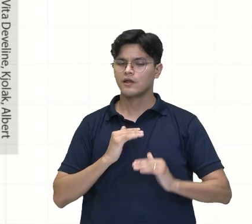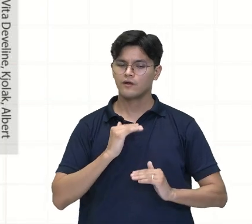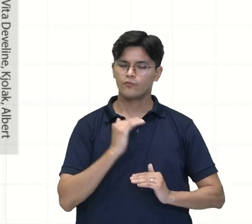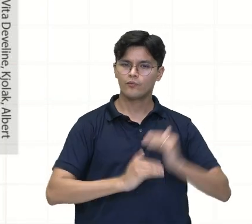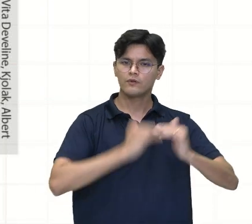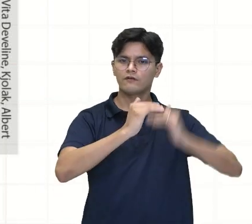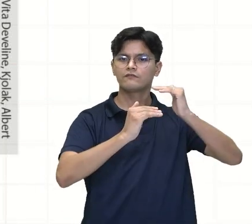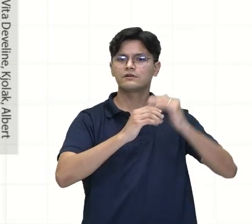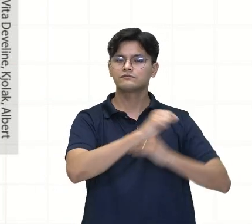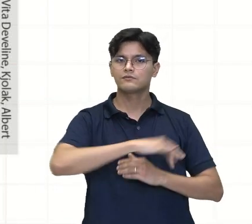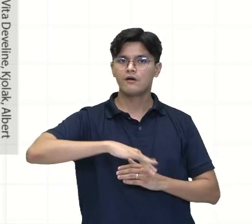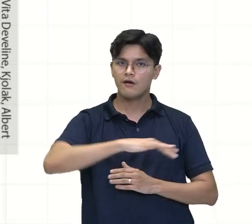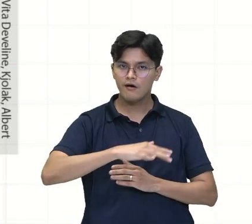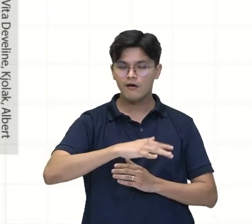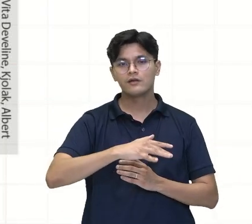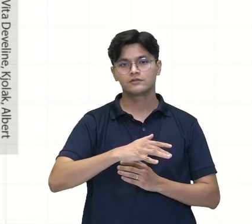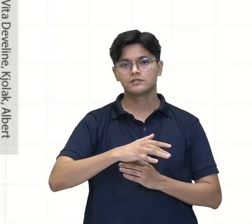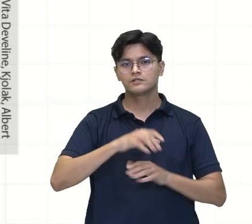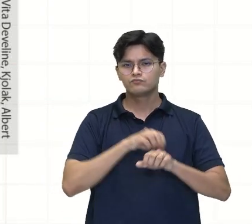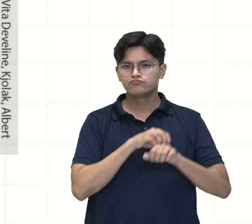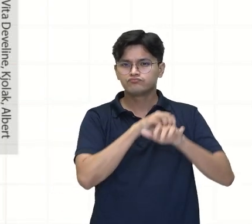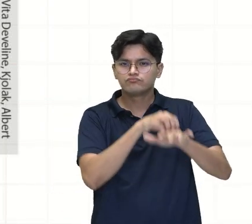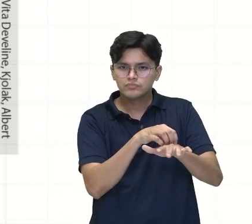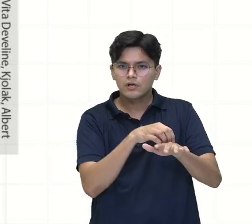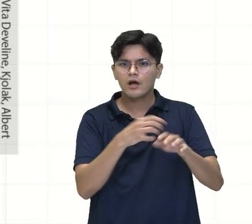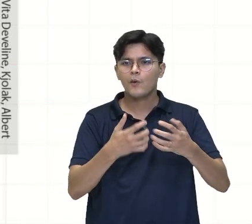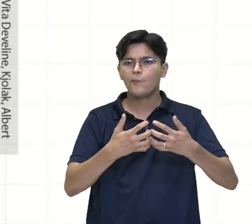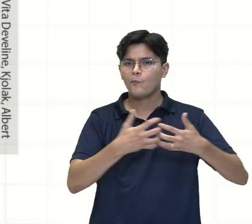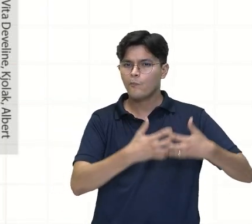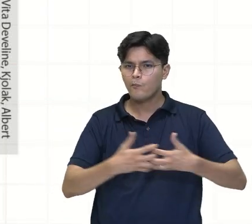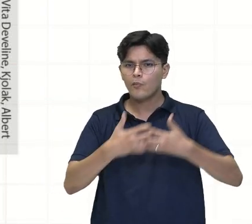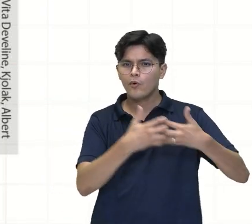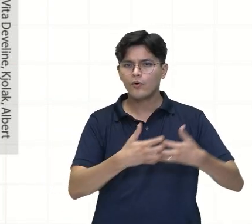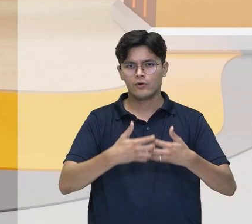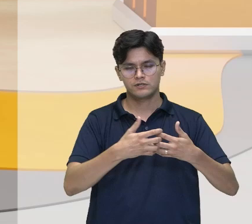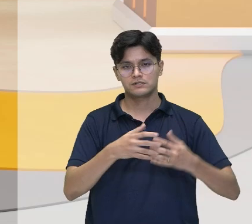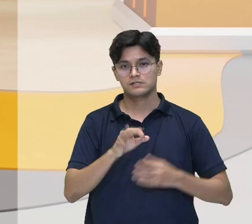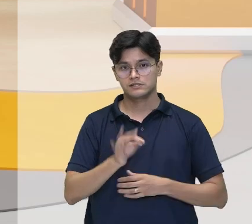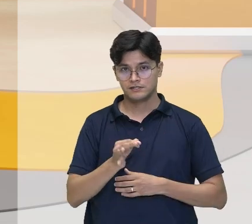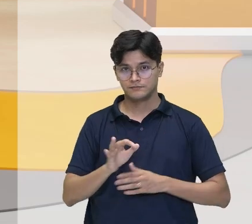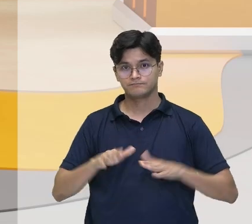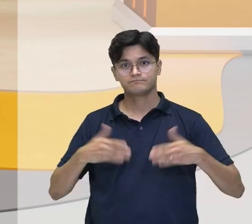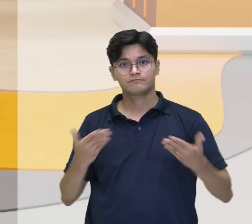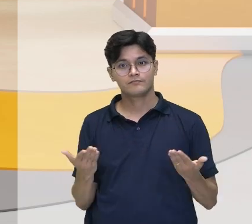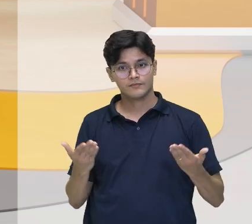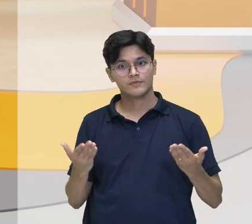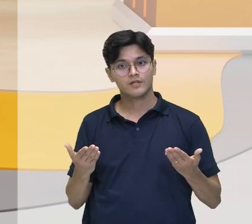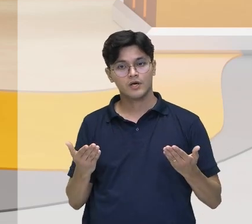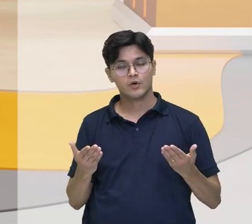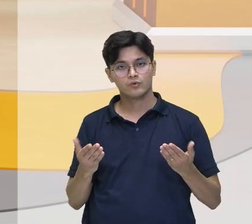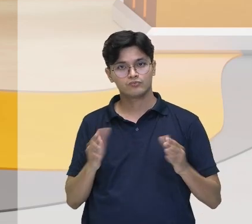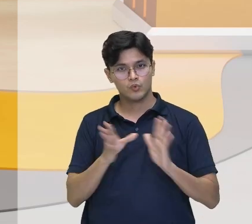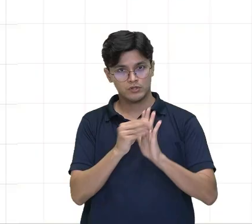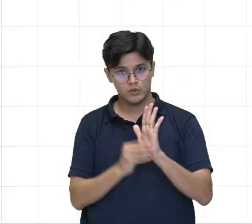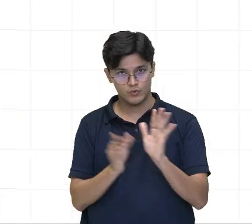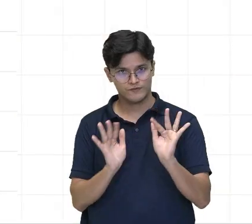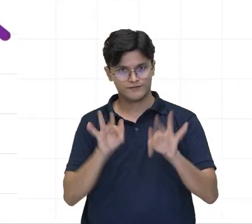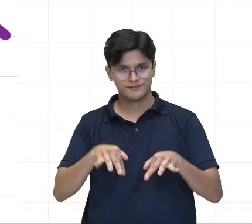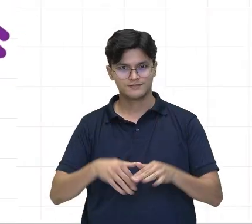comunicação. Bem, com isso, a gente vai finalizando o conteúdo da nossa aula.